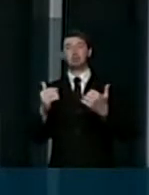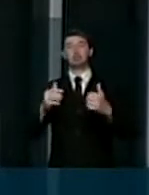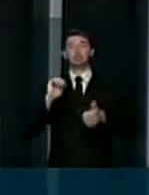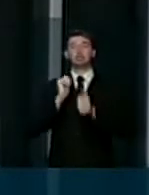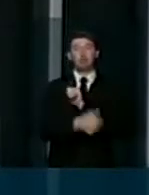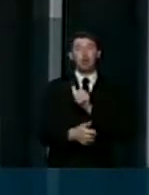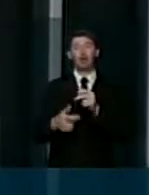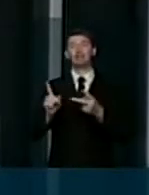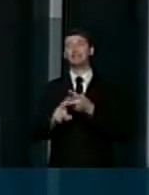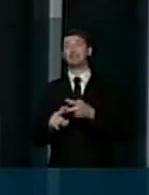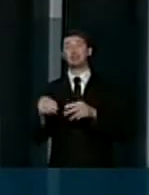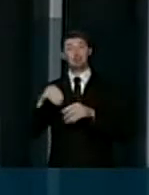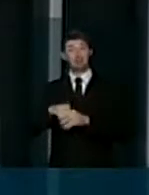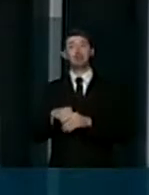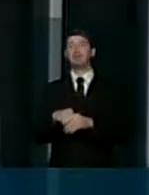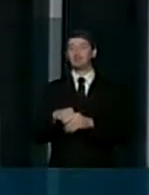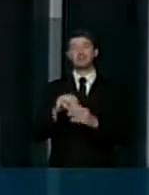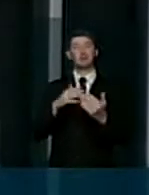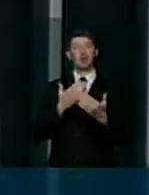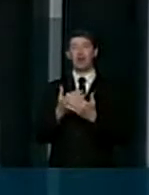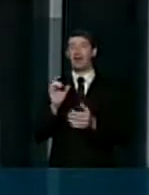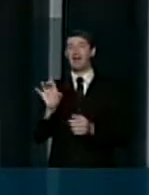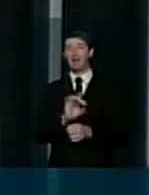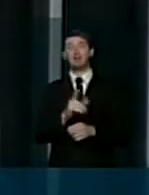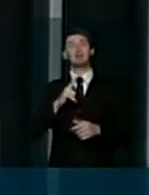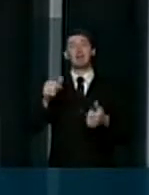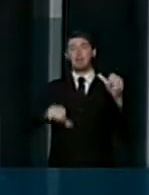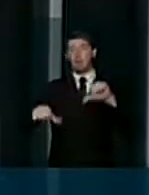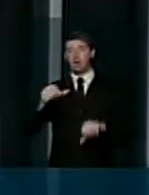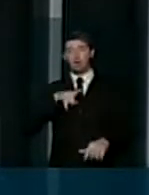de Rio Negrinho possuem um ginásio de esporte, laboratório.